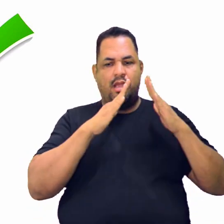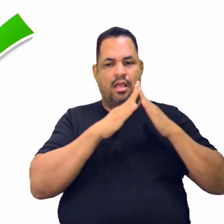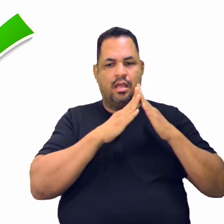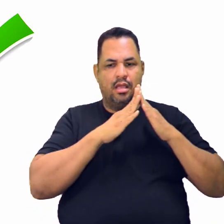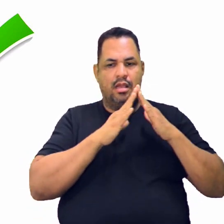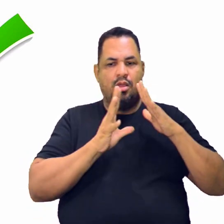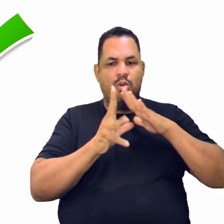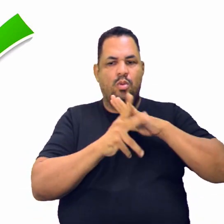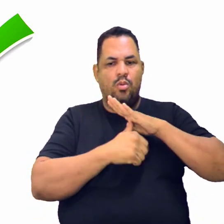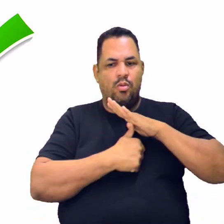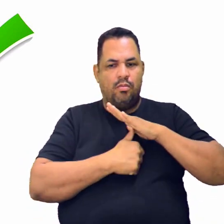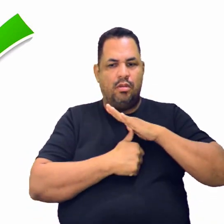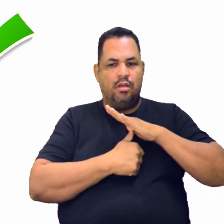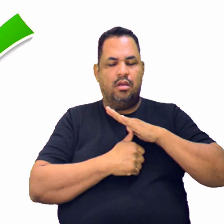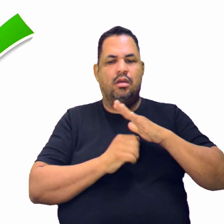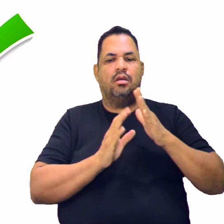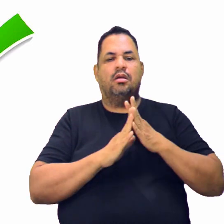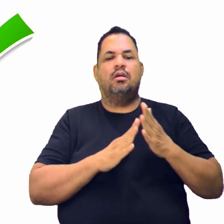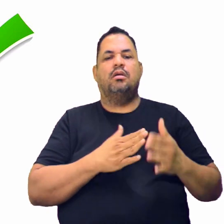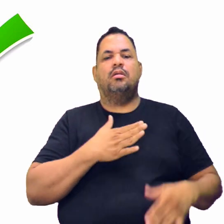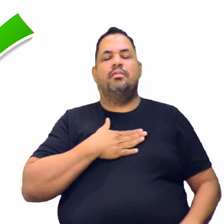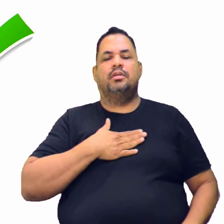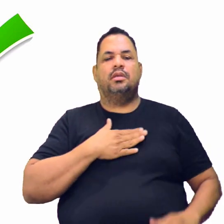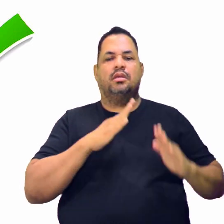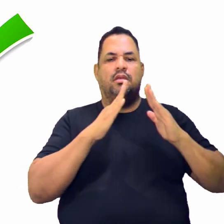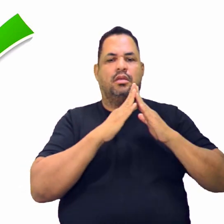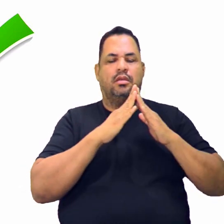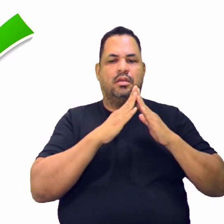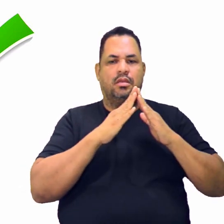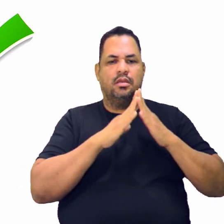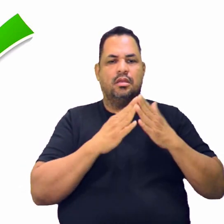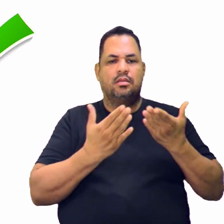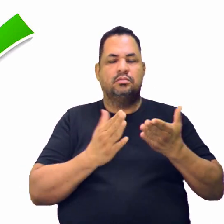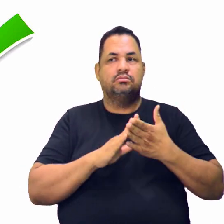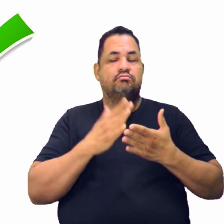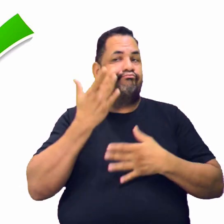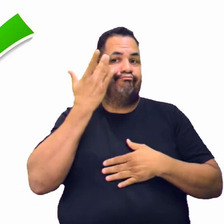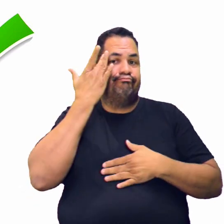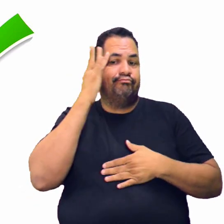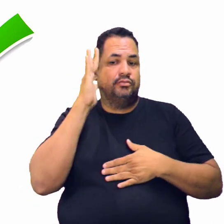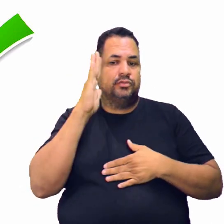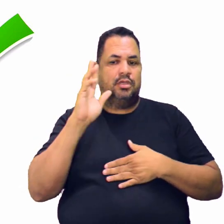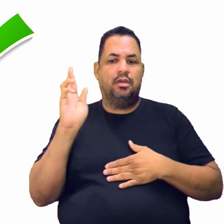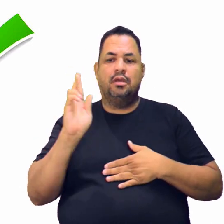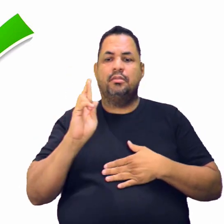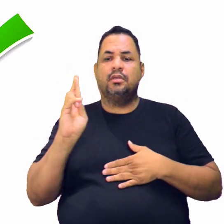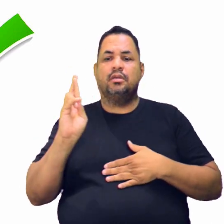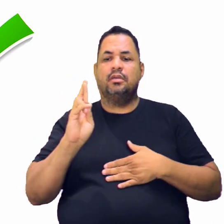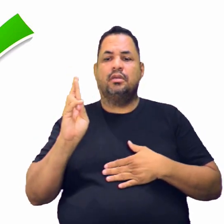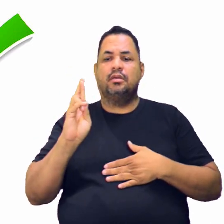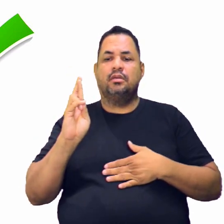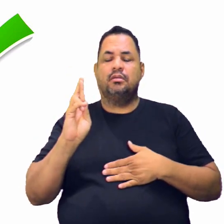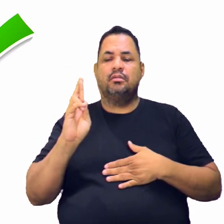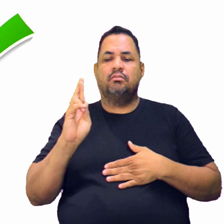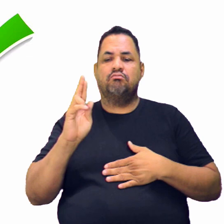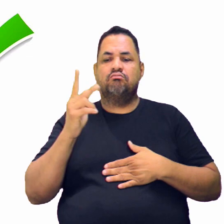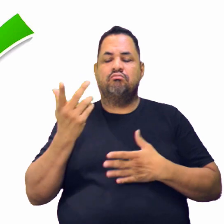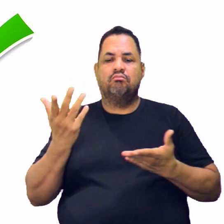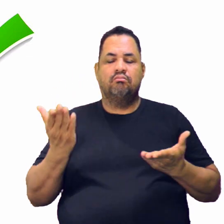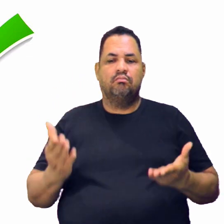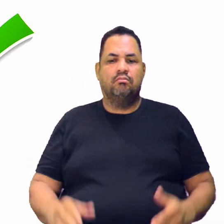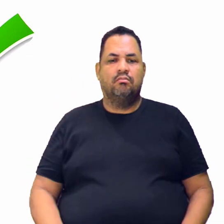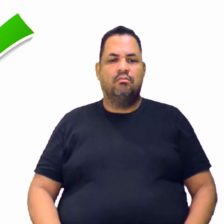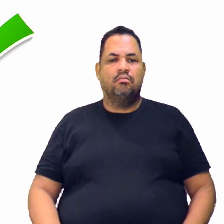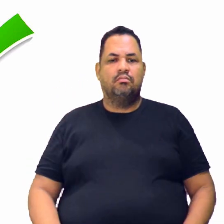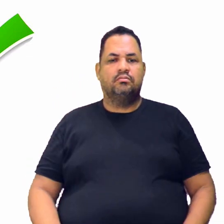Ó, assaltaram a minha... Quem que assaltou? Ninguém sabe. A gente coloca assim, ó, no impessoal. Terceira pessoa do plural, tá